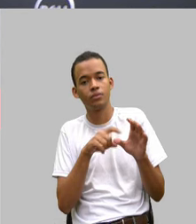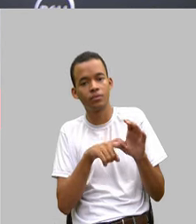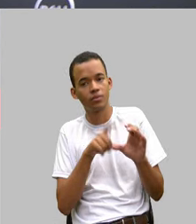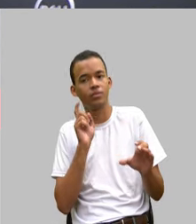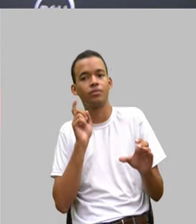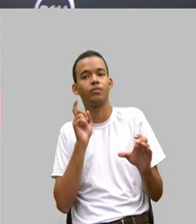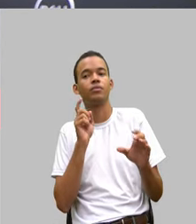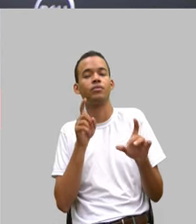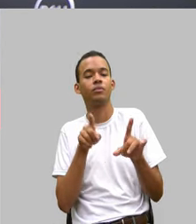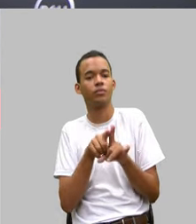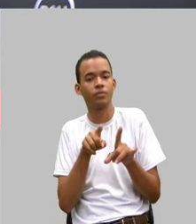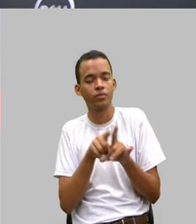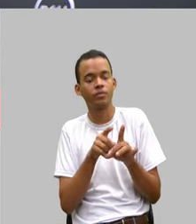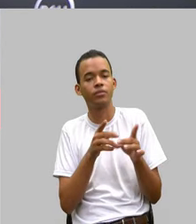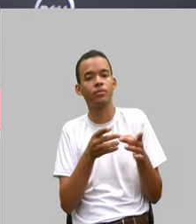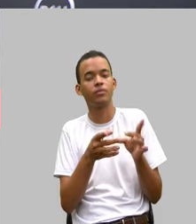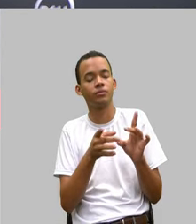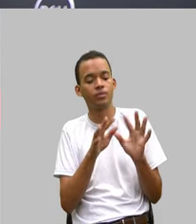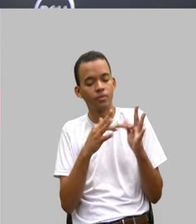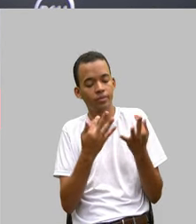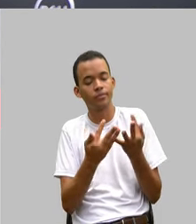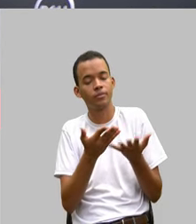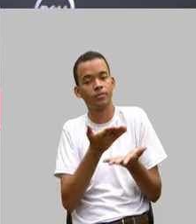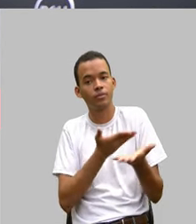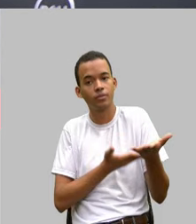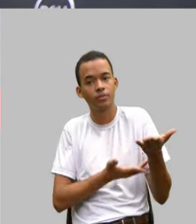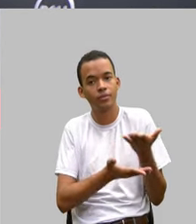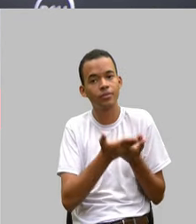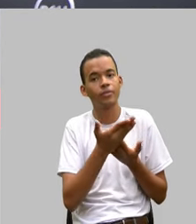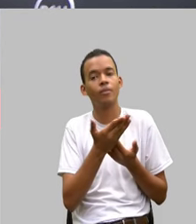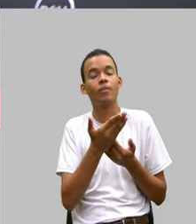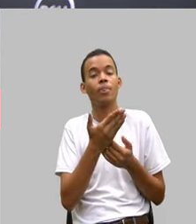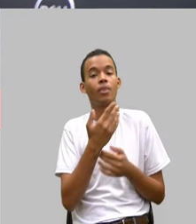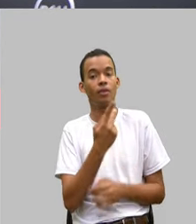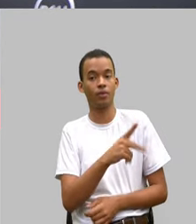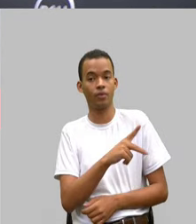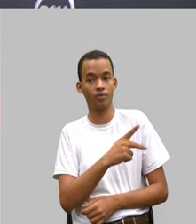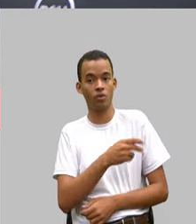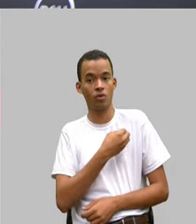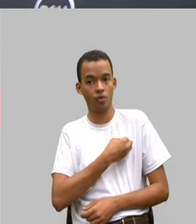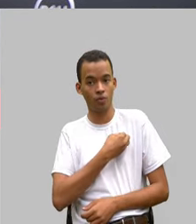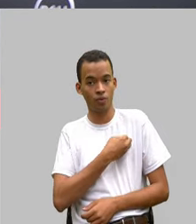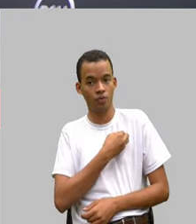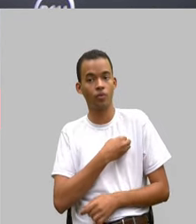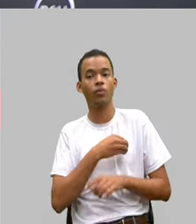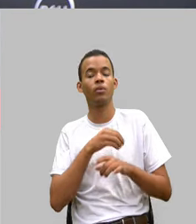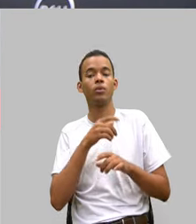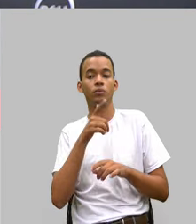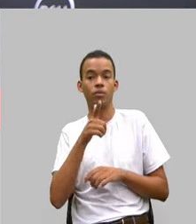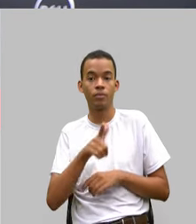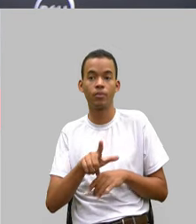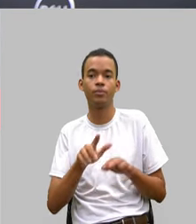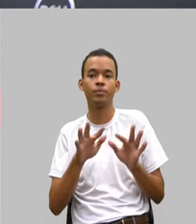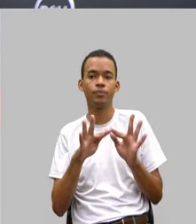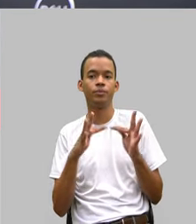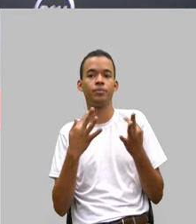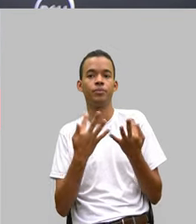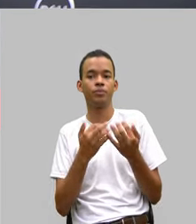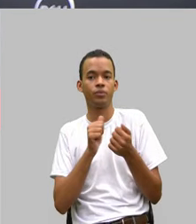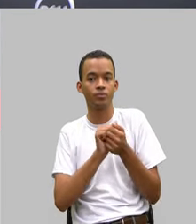isso é um ganho significativo não só para a criança mas para a família também né até em questão de